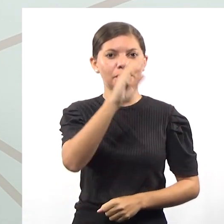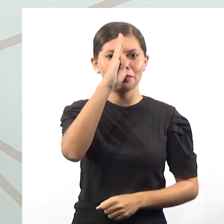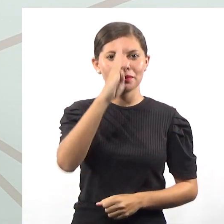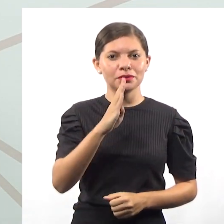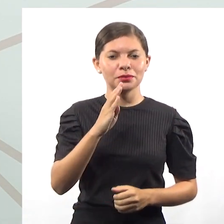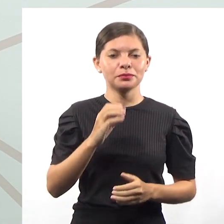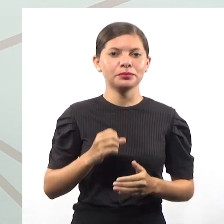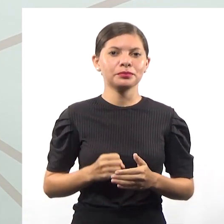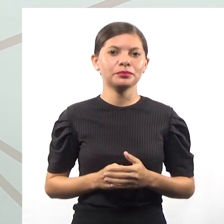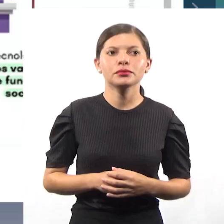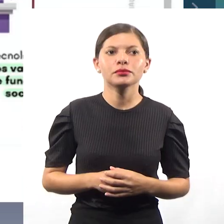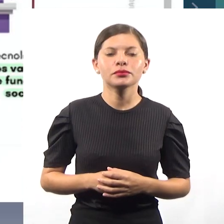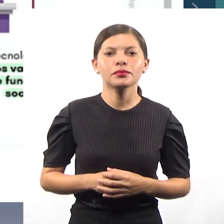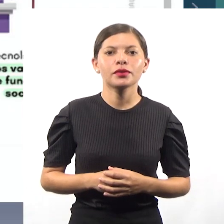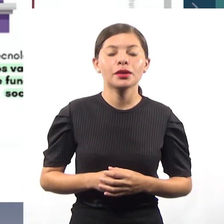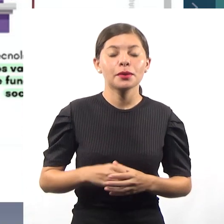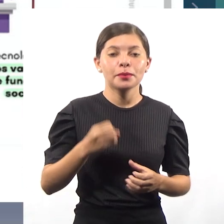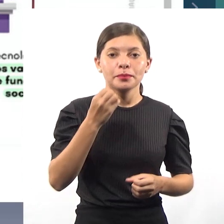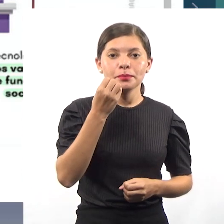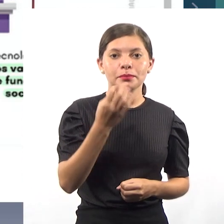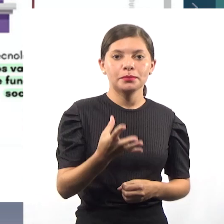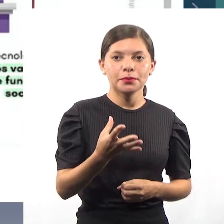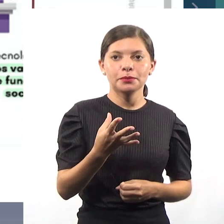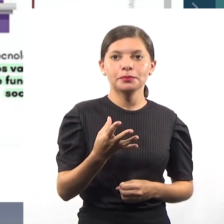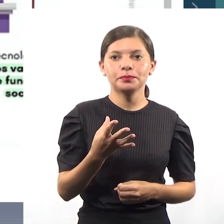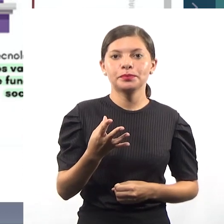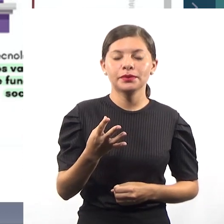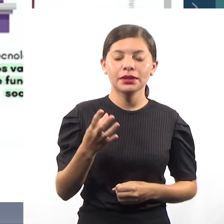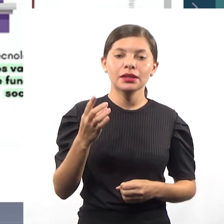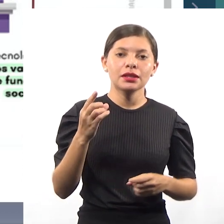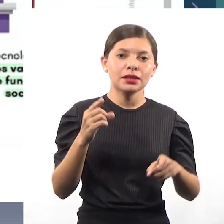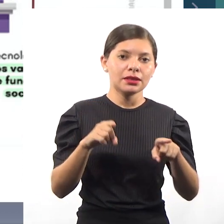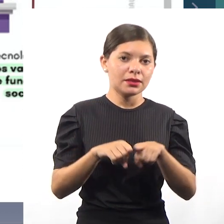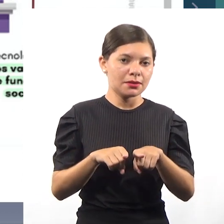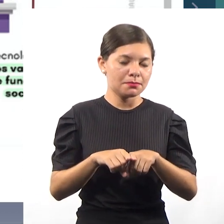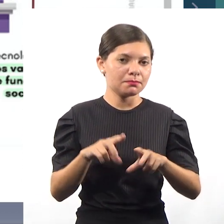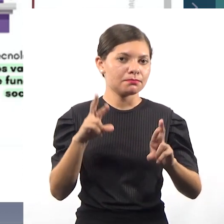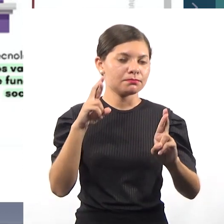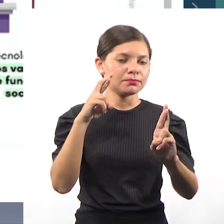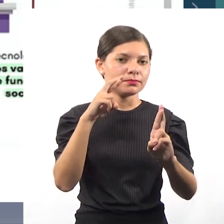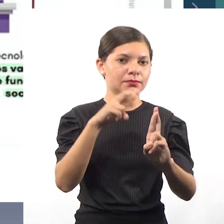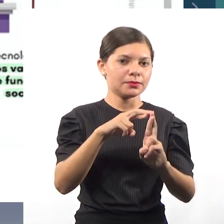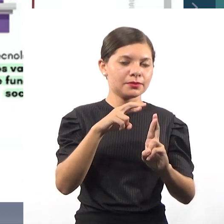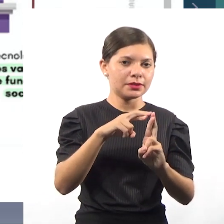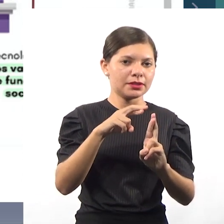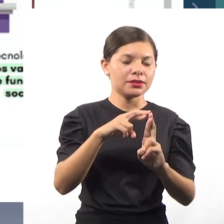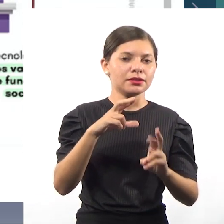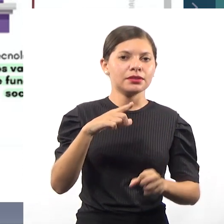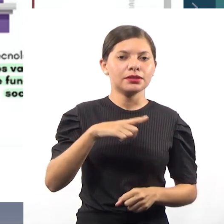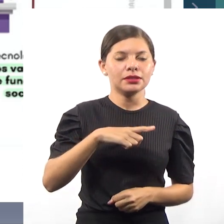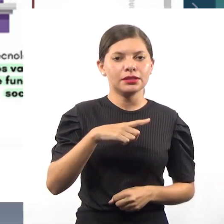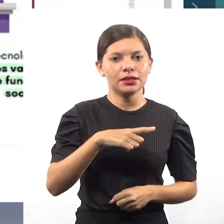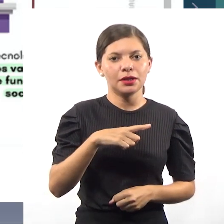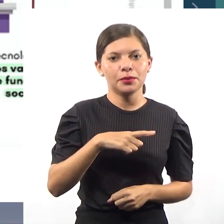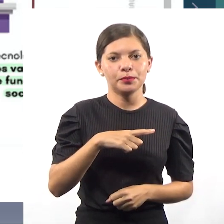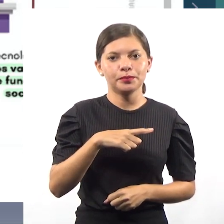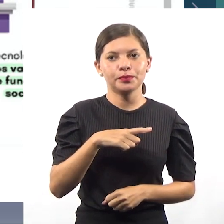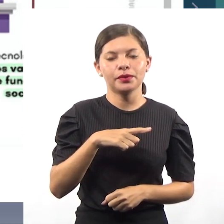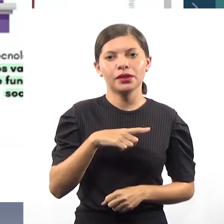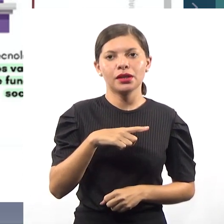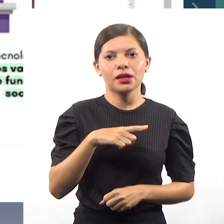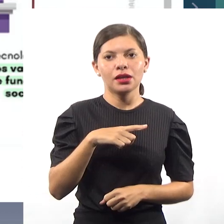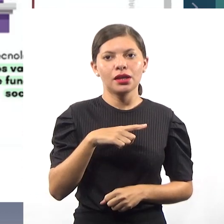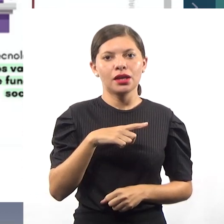odierno no Brasil. Bom, e aí, além dessas referências que nós temos ao Howard Gardner, ao Philippe